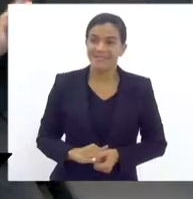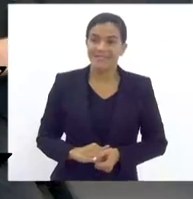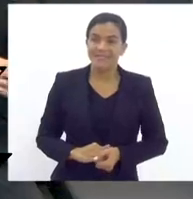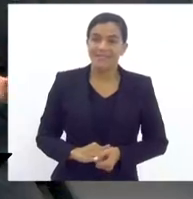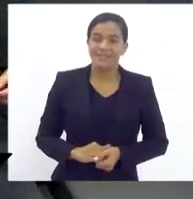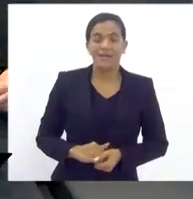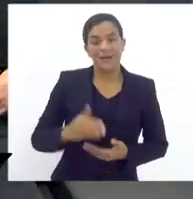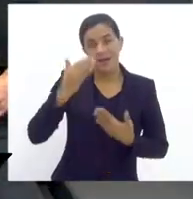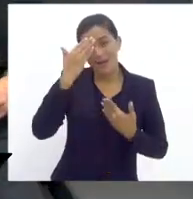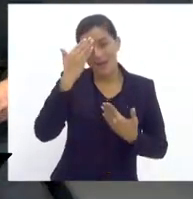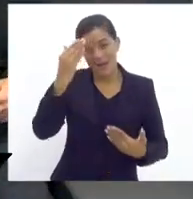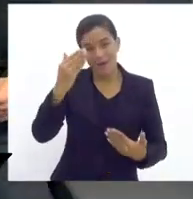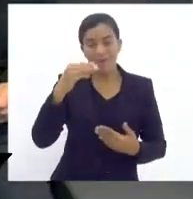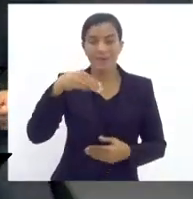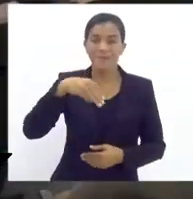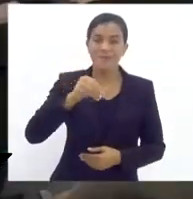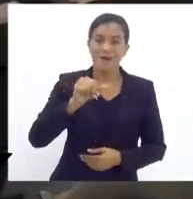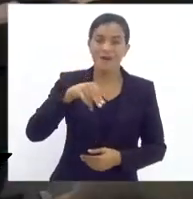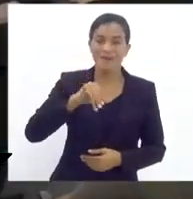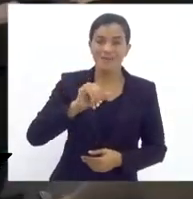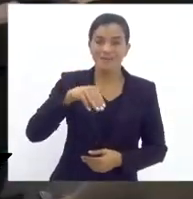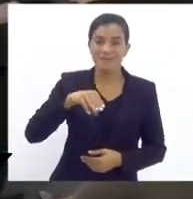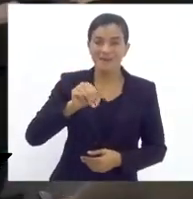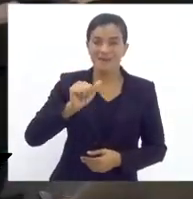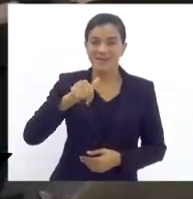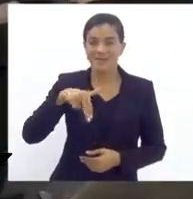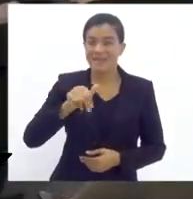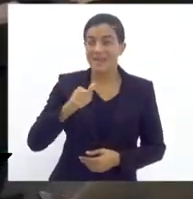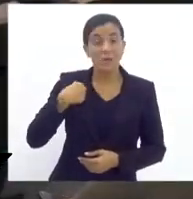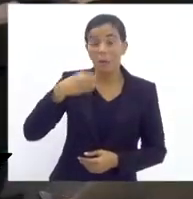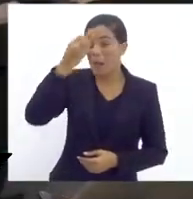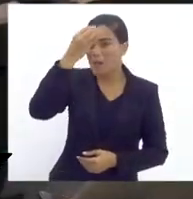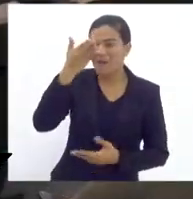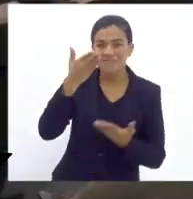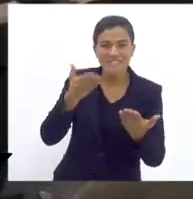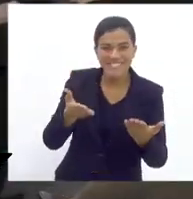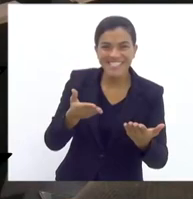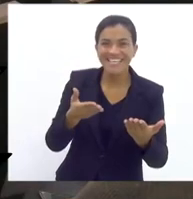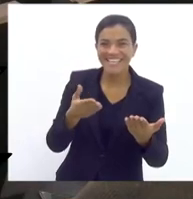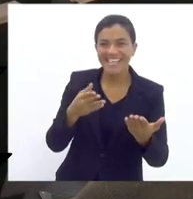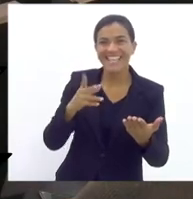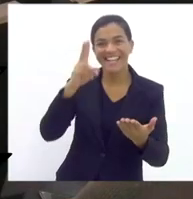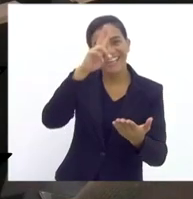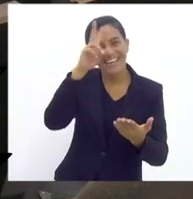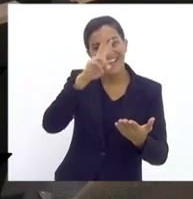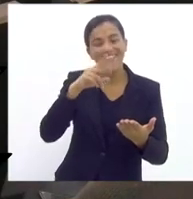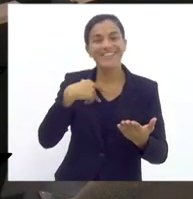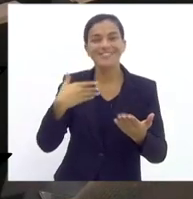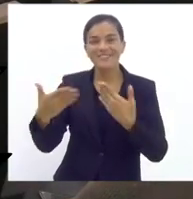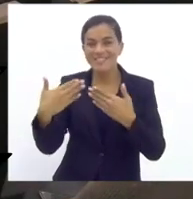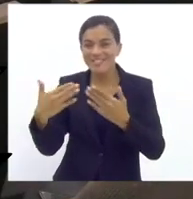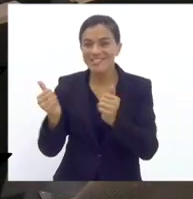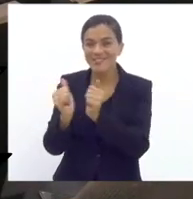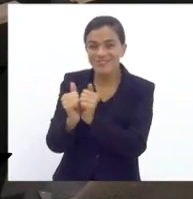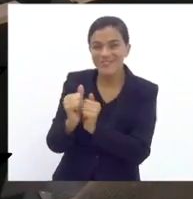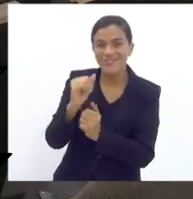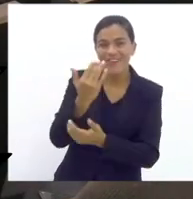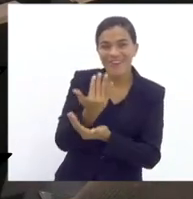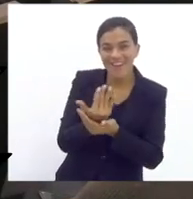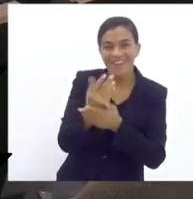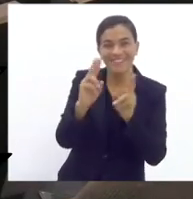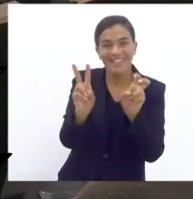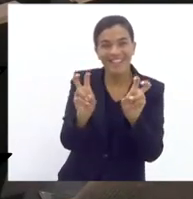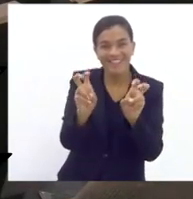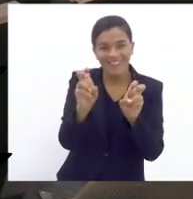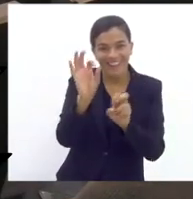Obrigado mano eu não lembrava que era você mano mas a gente teve aquela atividade lá na UERJ também sobre o tema